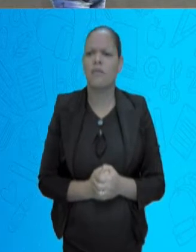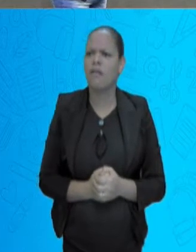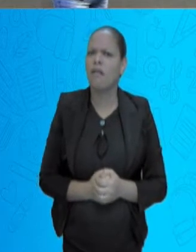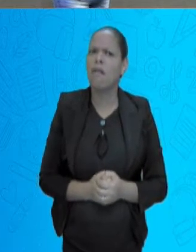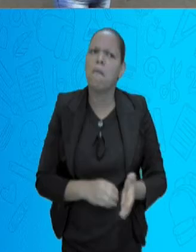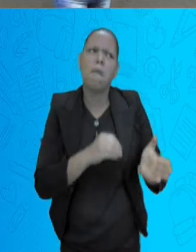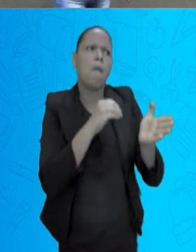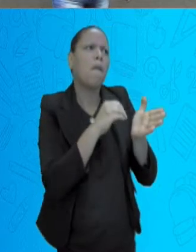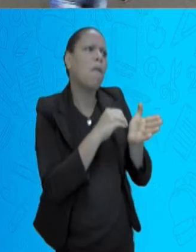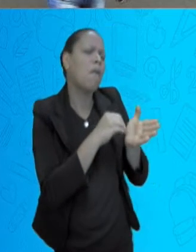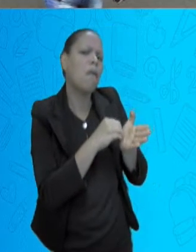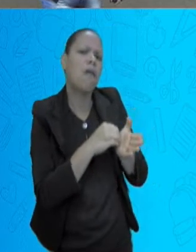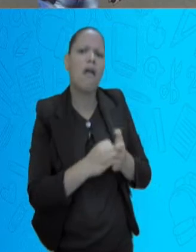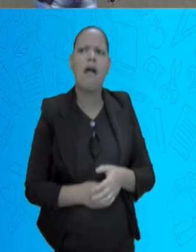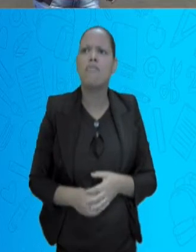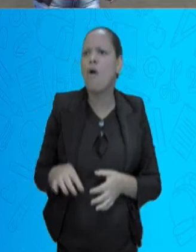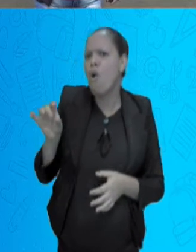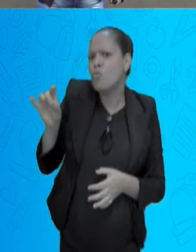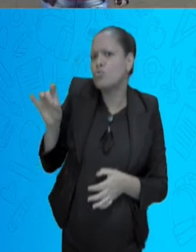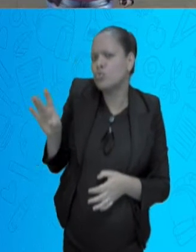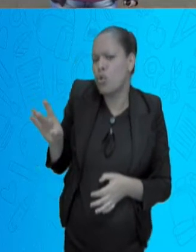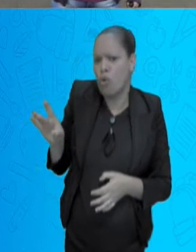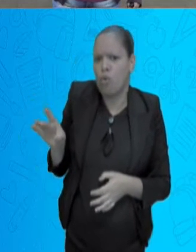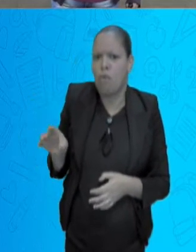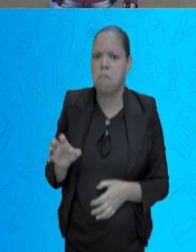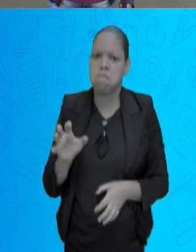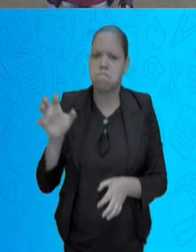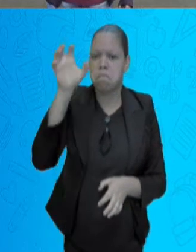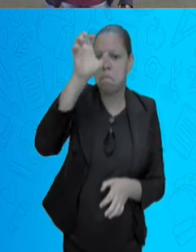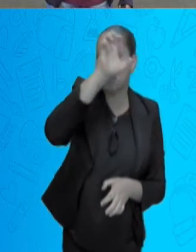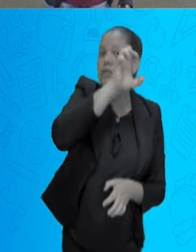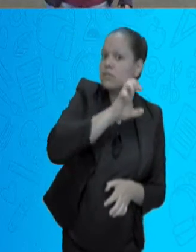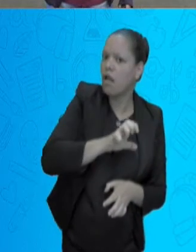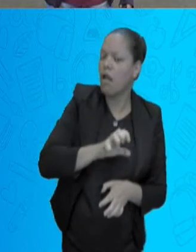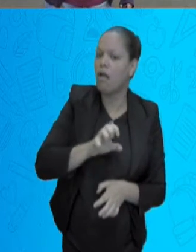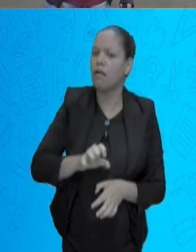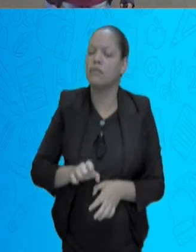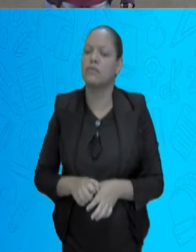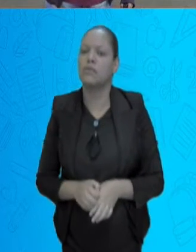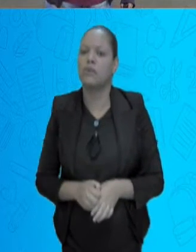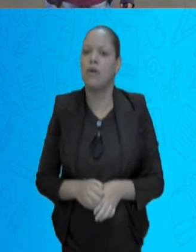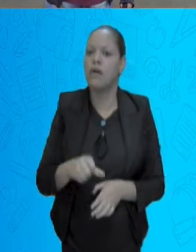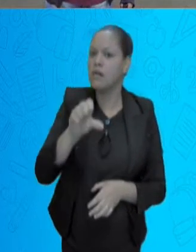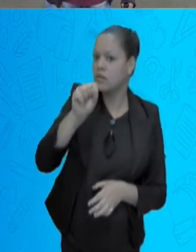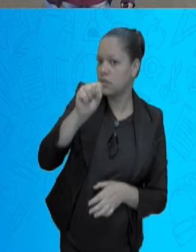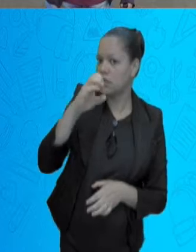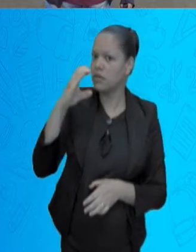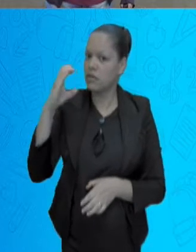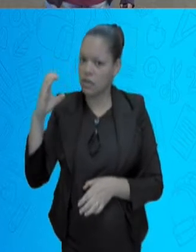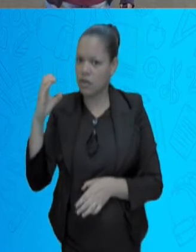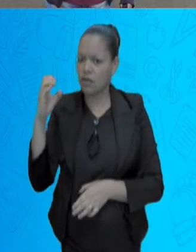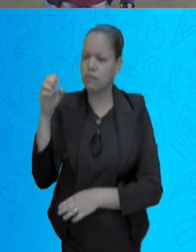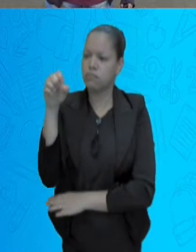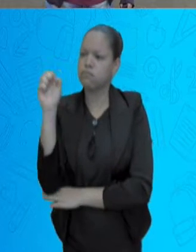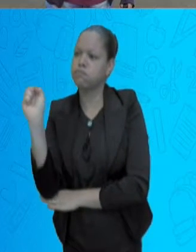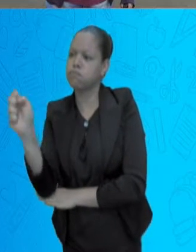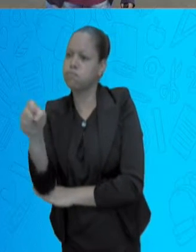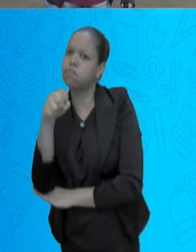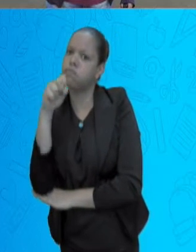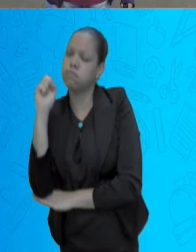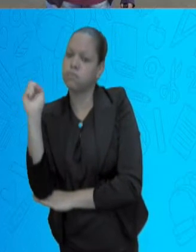Catarina e Rio Grande do Sul, estaria certo? Estaria certo. Só que nós temos que